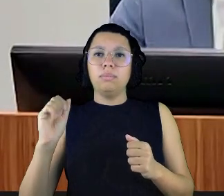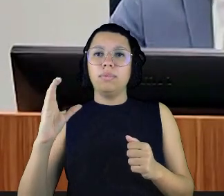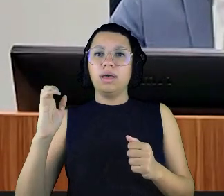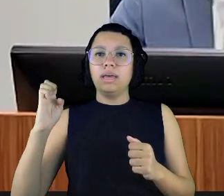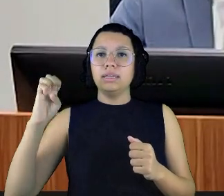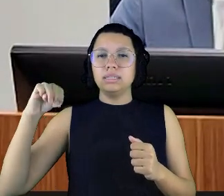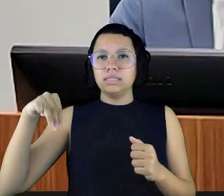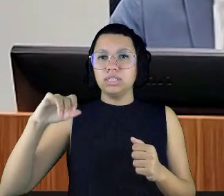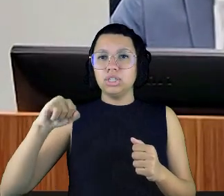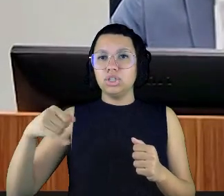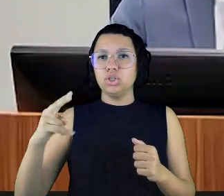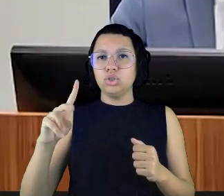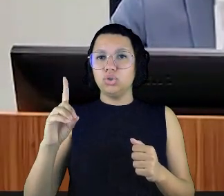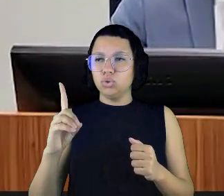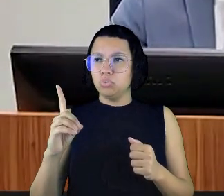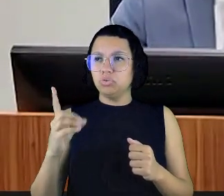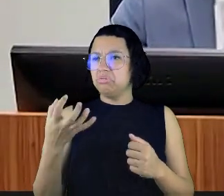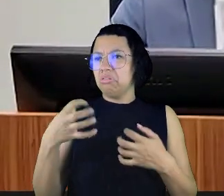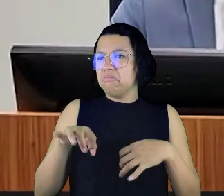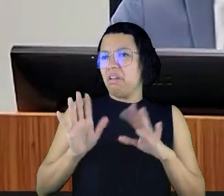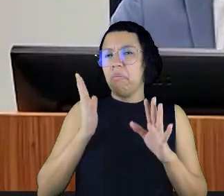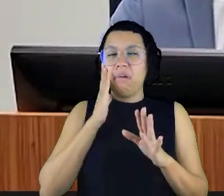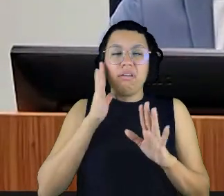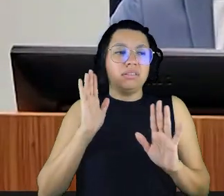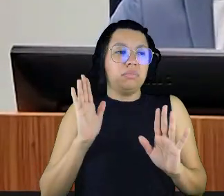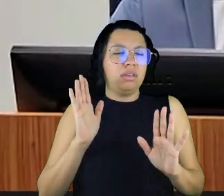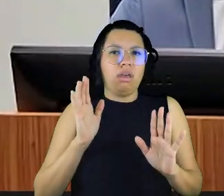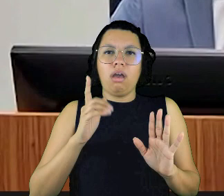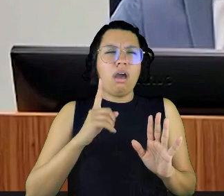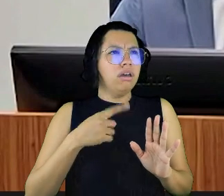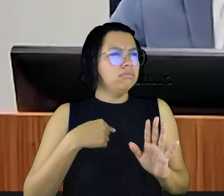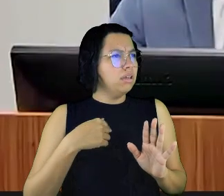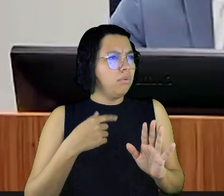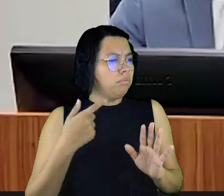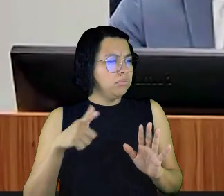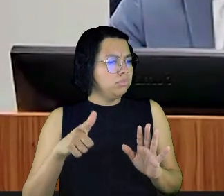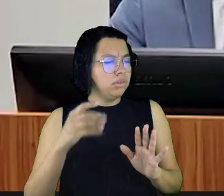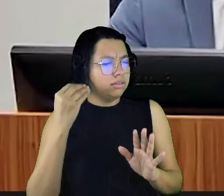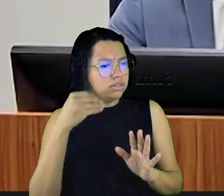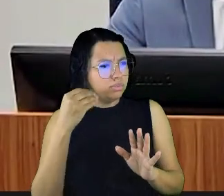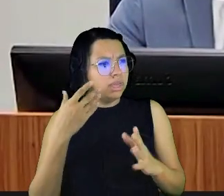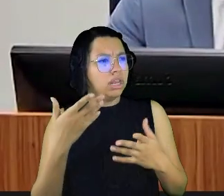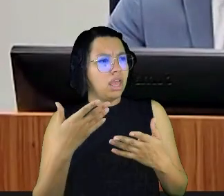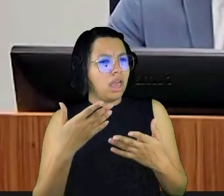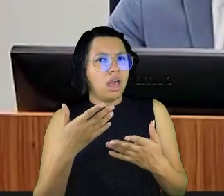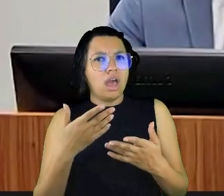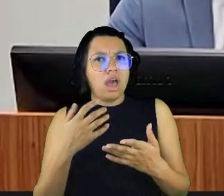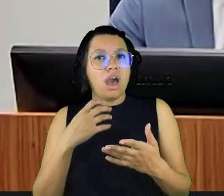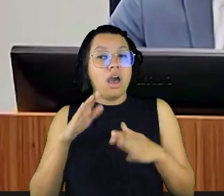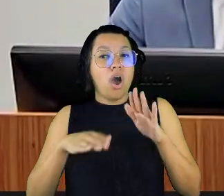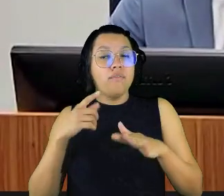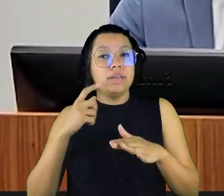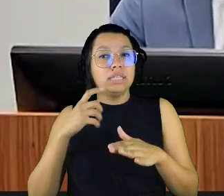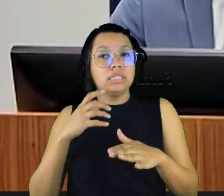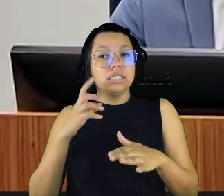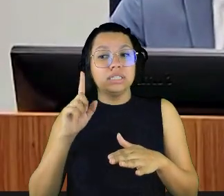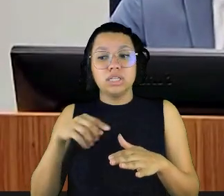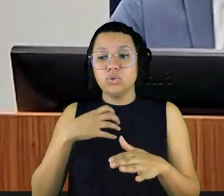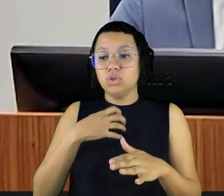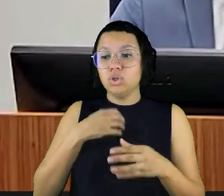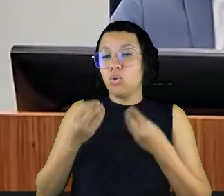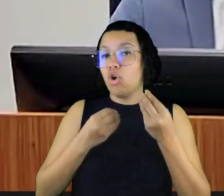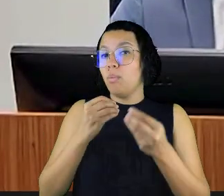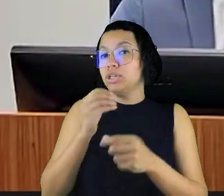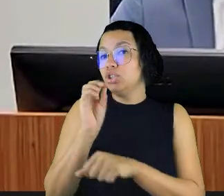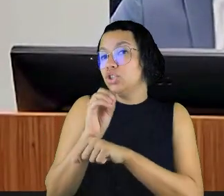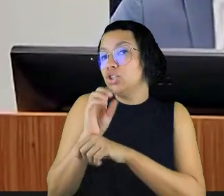não tenho essa experiência. Talvez pela Assim, maneira essa como é a uma, gente uma trate sensação que eu tive, não sei se eu estou errado. o meu